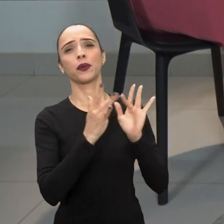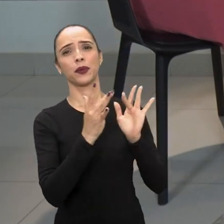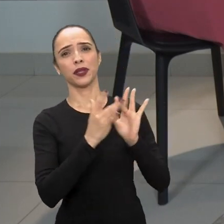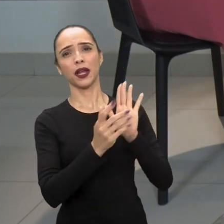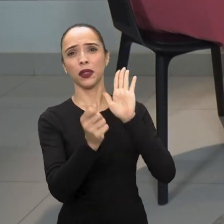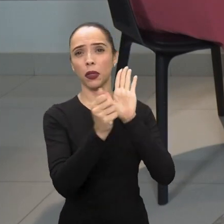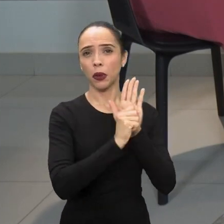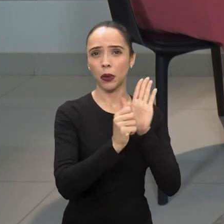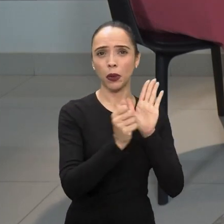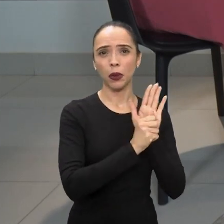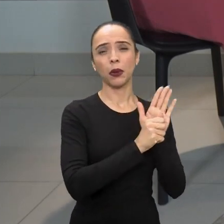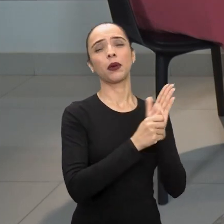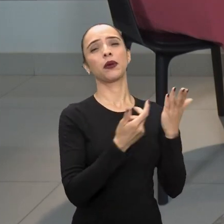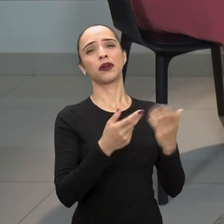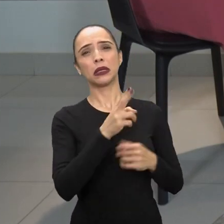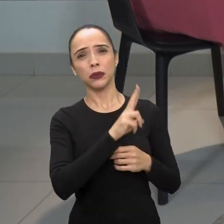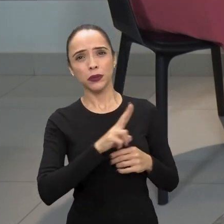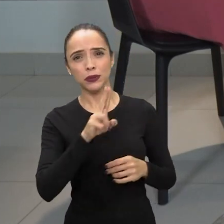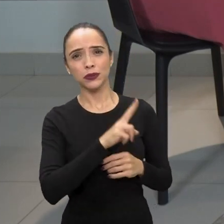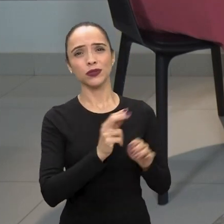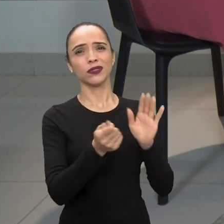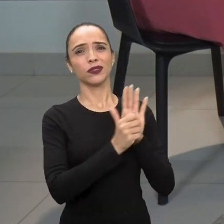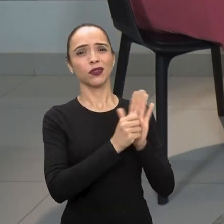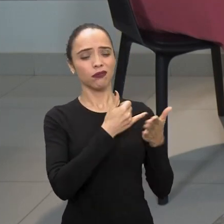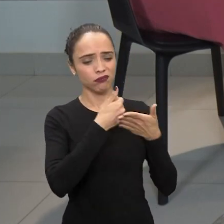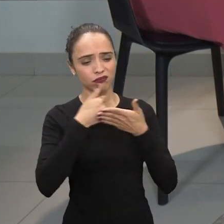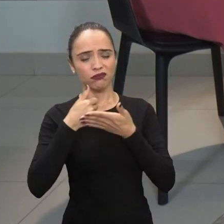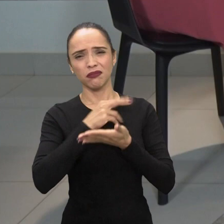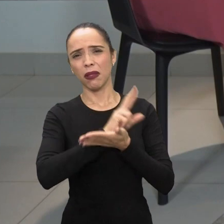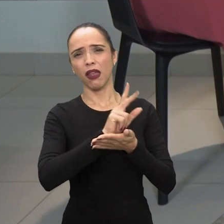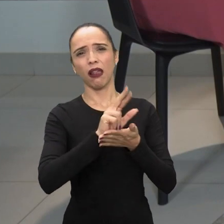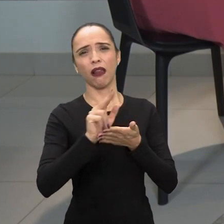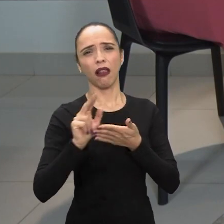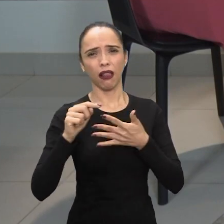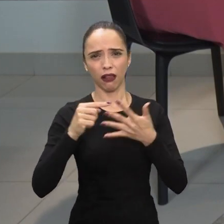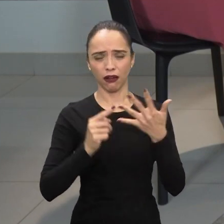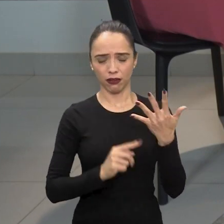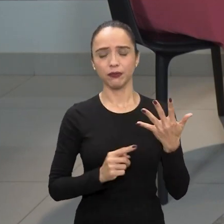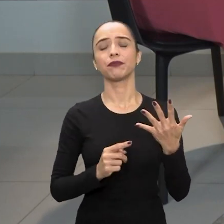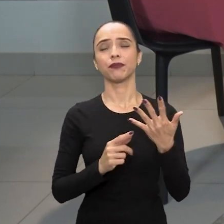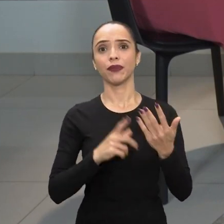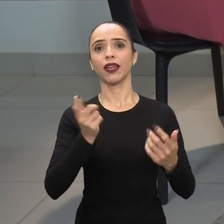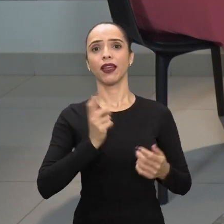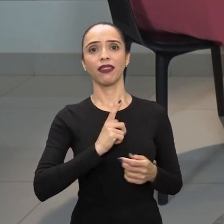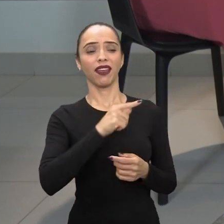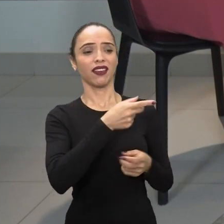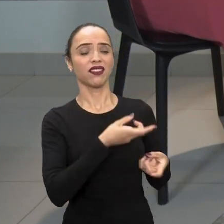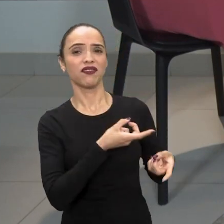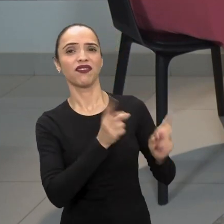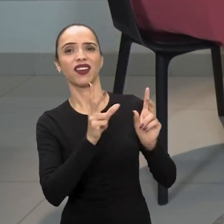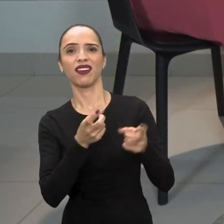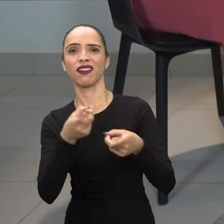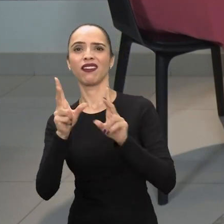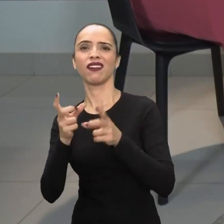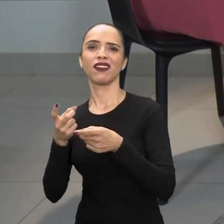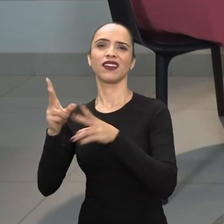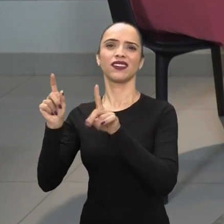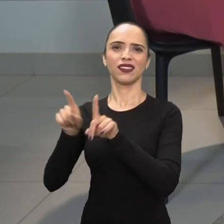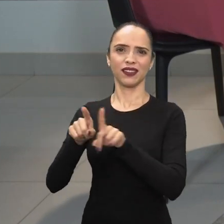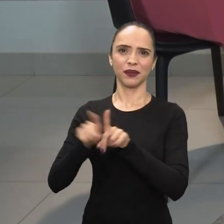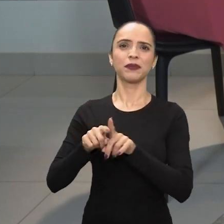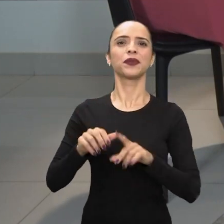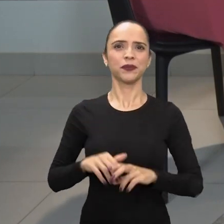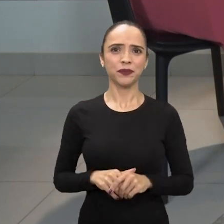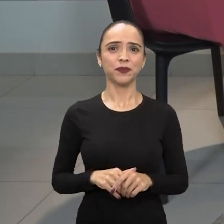muitas vezes o consumo isso é transformado num tráfico são pequenos traficantes né E aí em